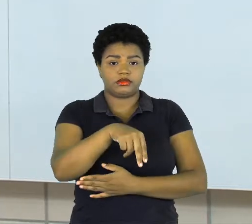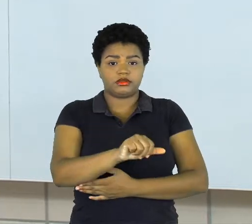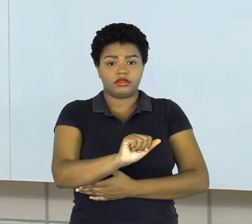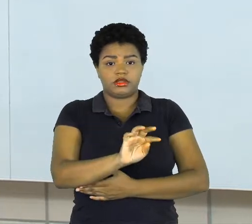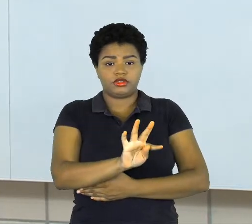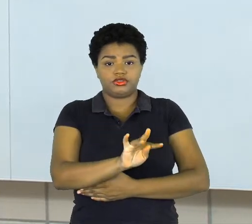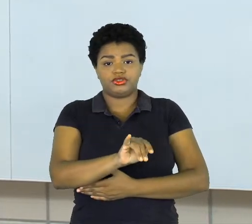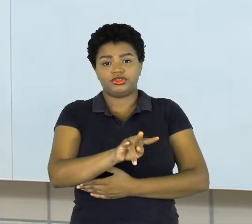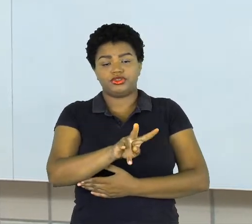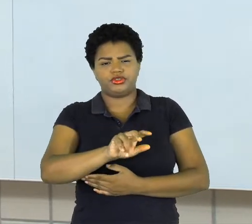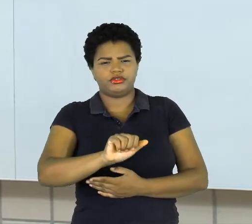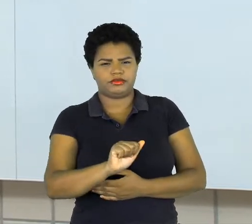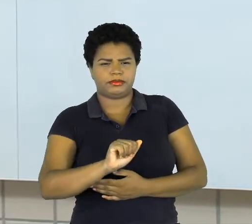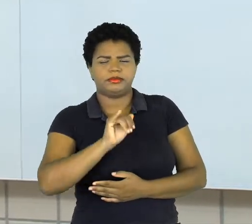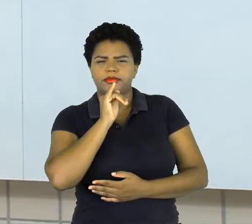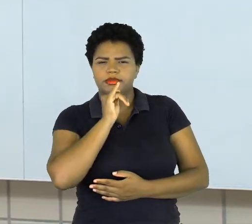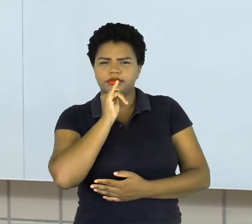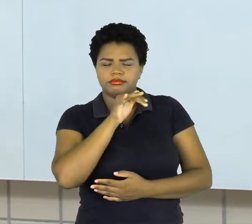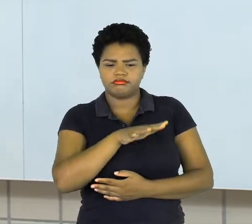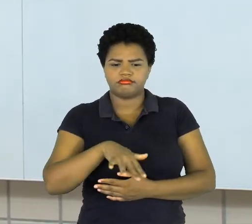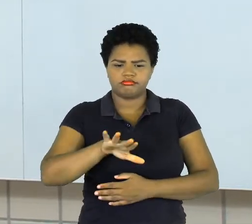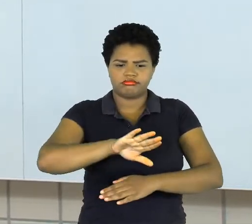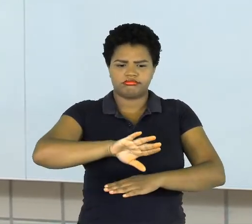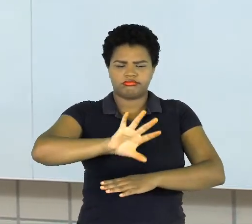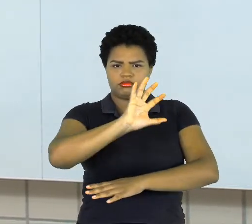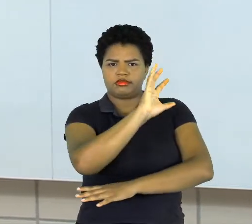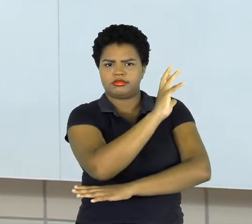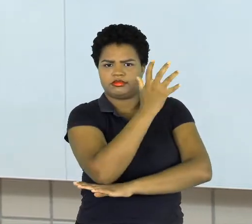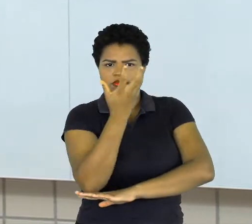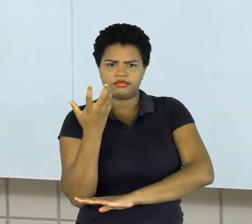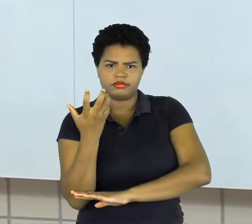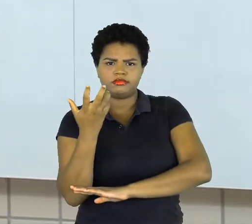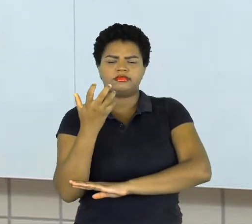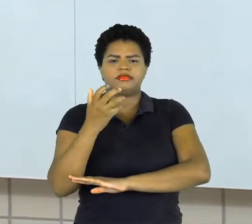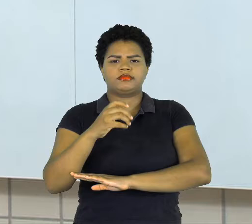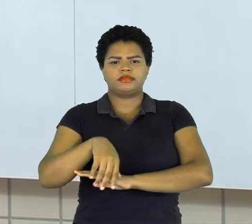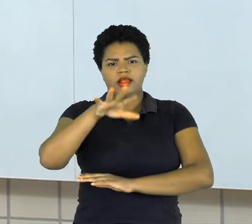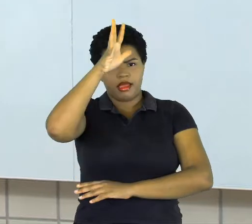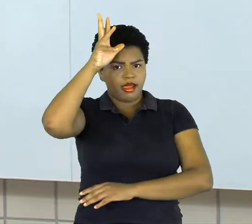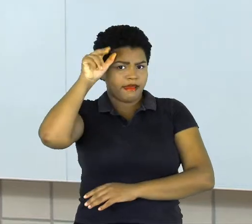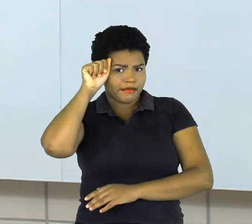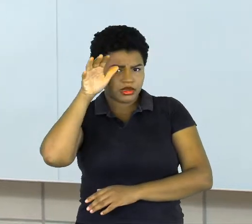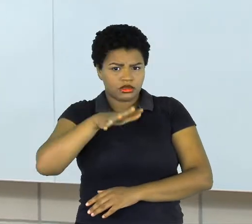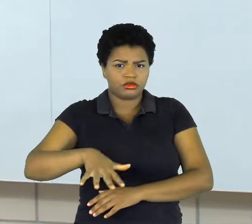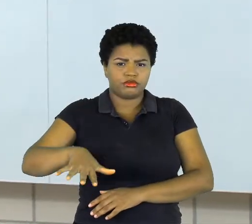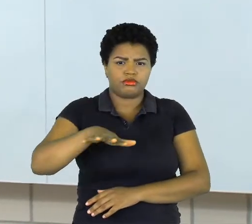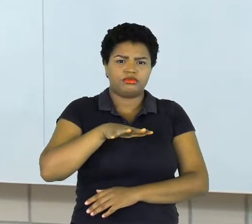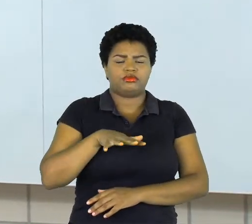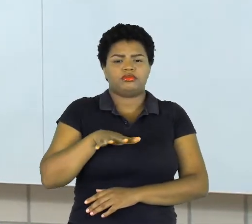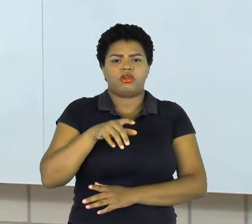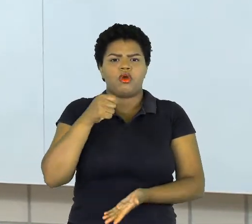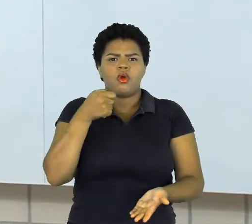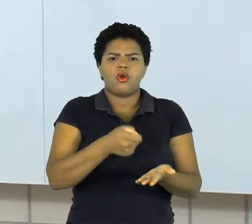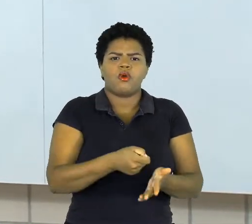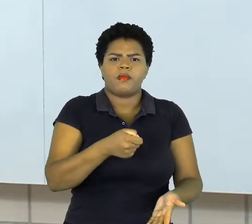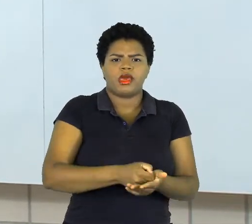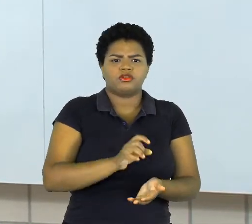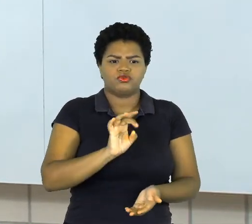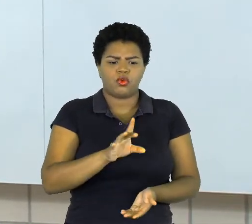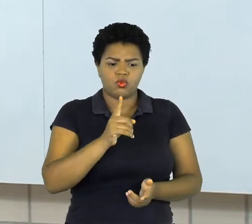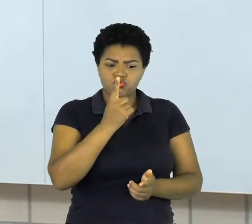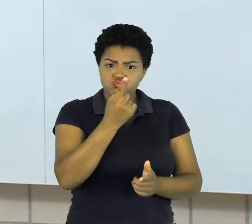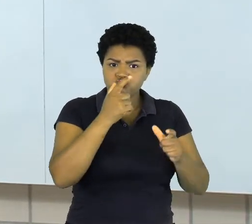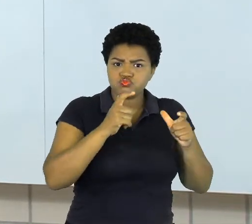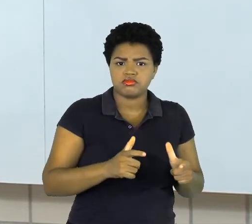é daquela região, né, do Cerrado, da Amazônia. Ela não é obrigatoriamente ter só num lugar.